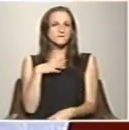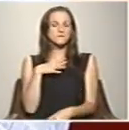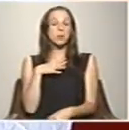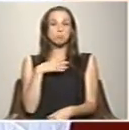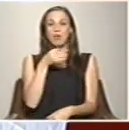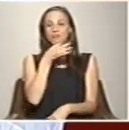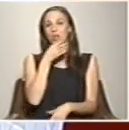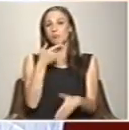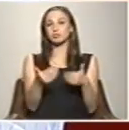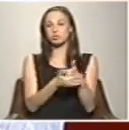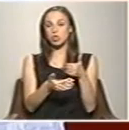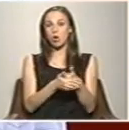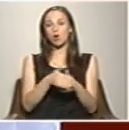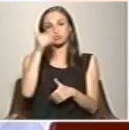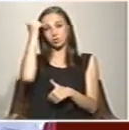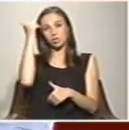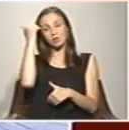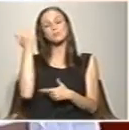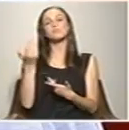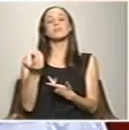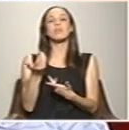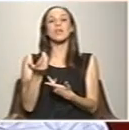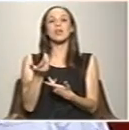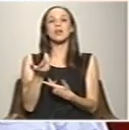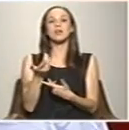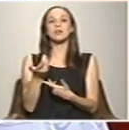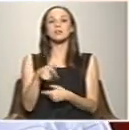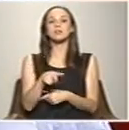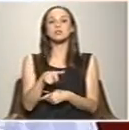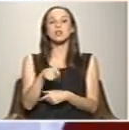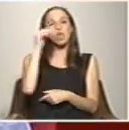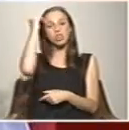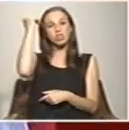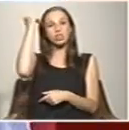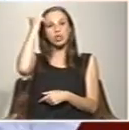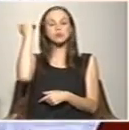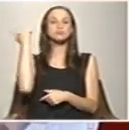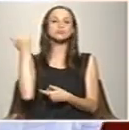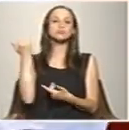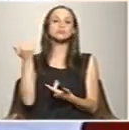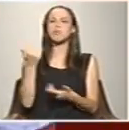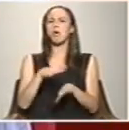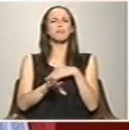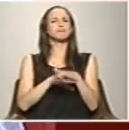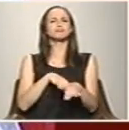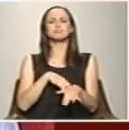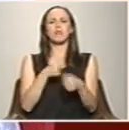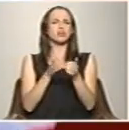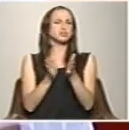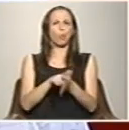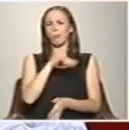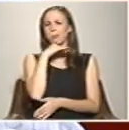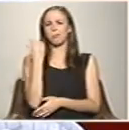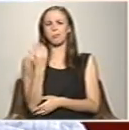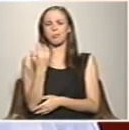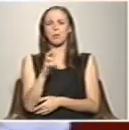essas questões que podemos analisar. Conheço, como conhecem também, idosos perfeitamente realizados. Já não falo o nosso Manuel